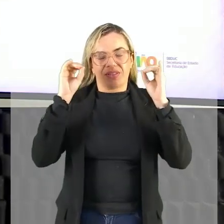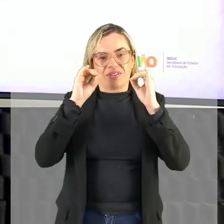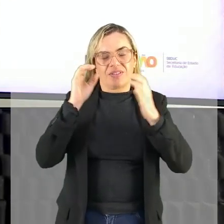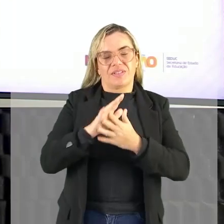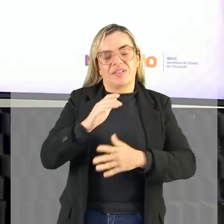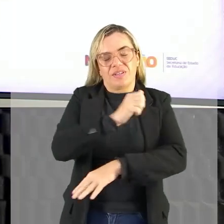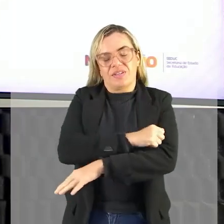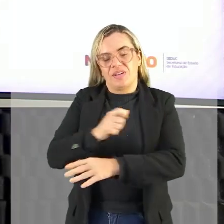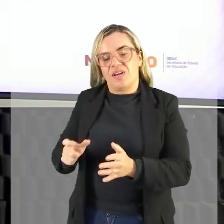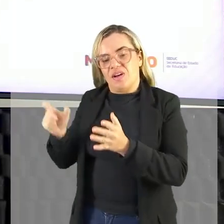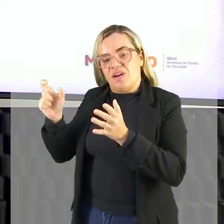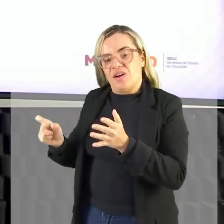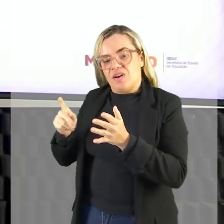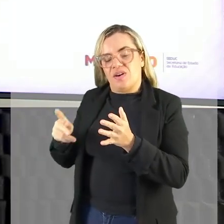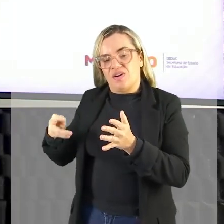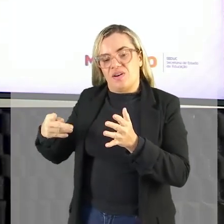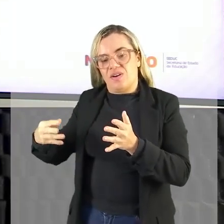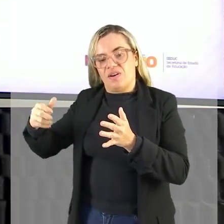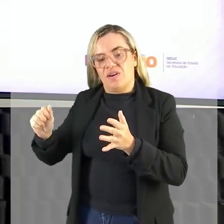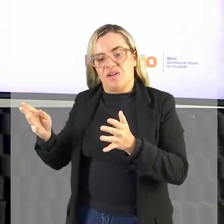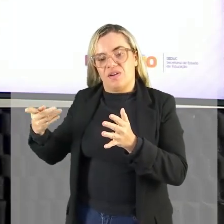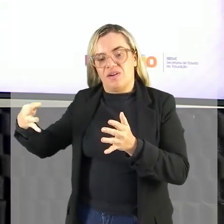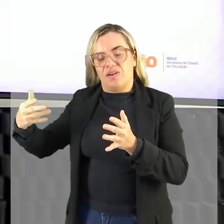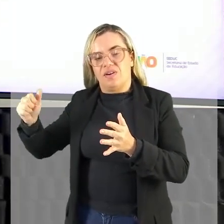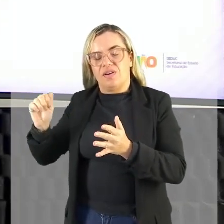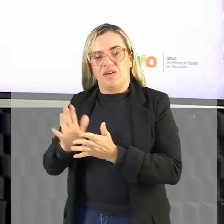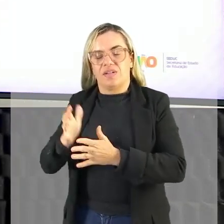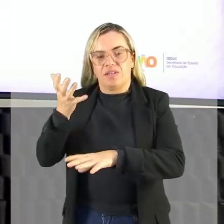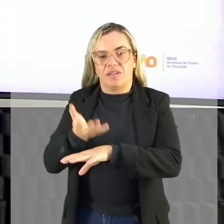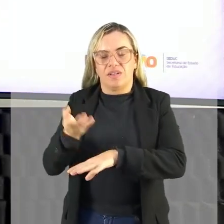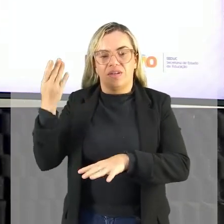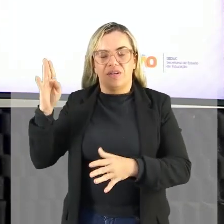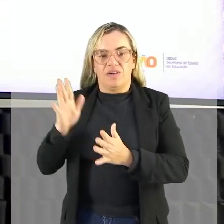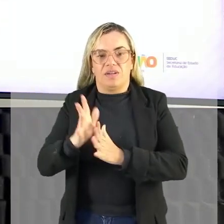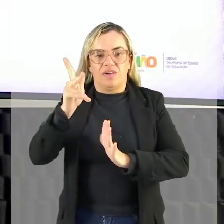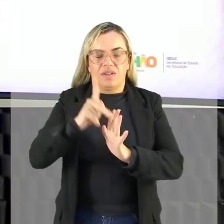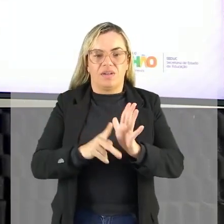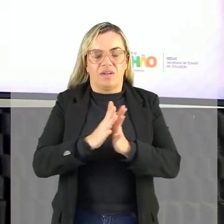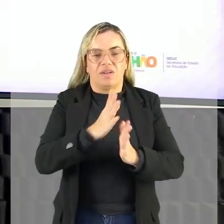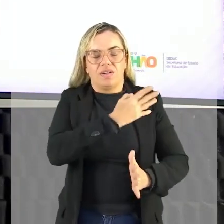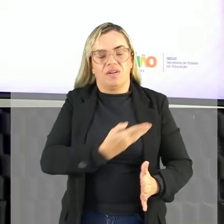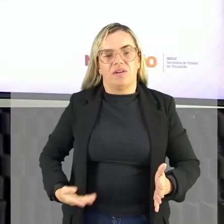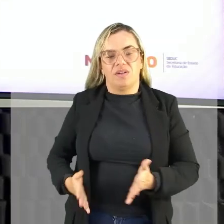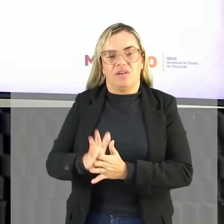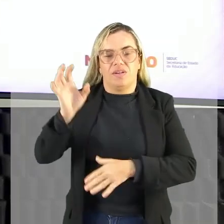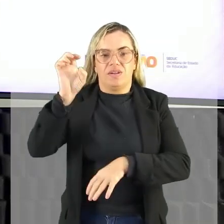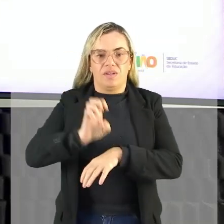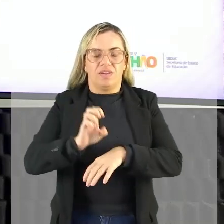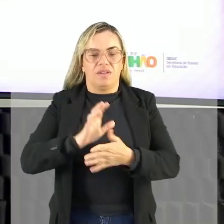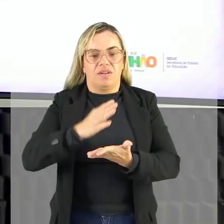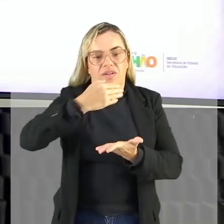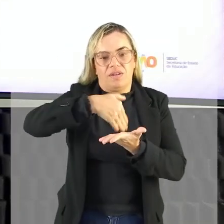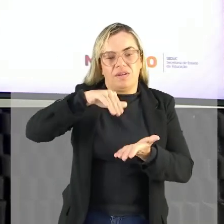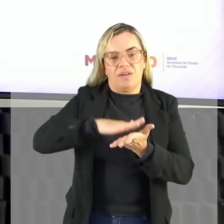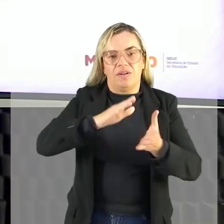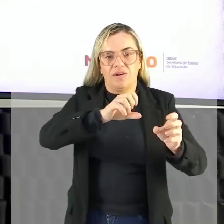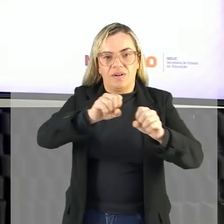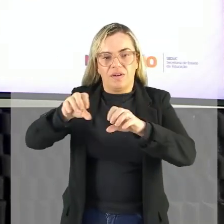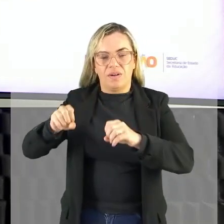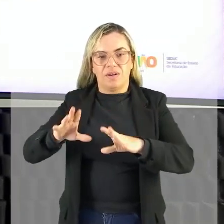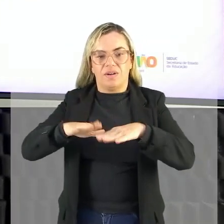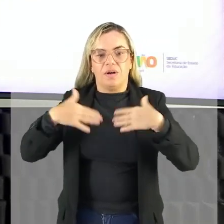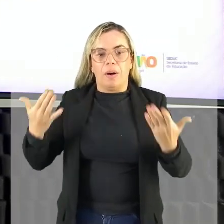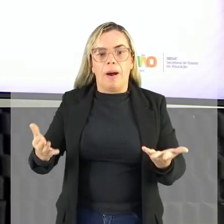pessoal, professora Elida Bogea, professora de Biologia, aqui nesse projeto do Governo do Estado do Maranhão, por meio da Secretaria de Educação,